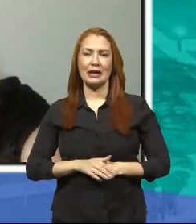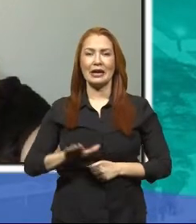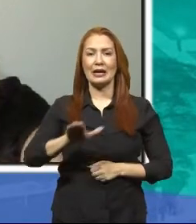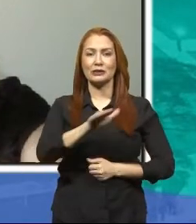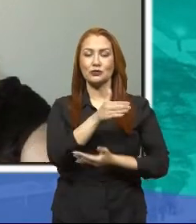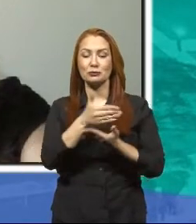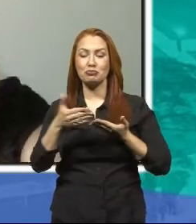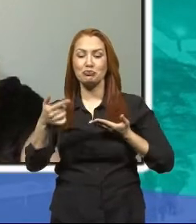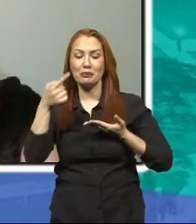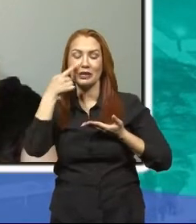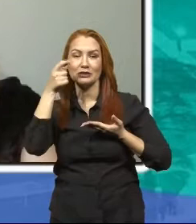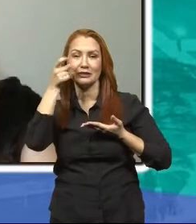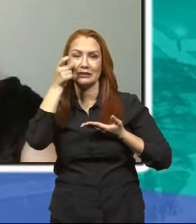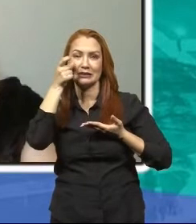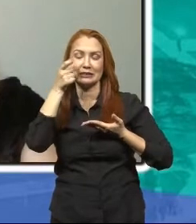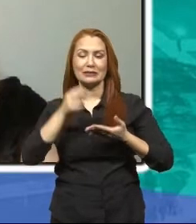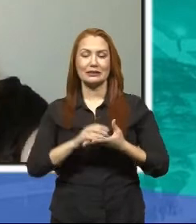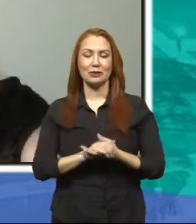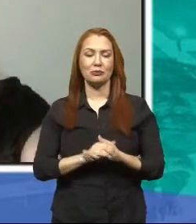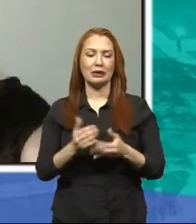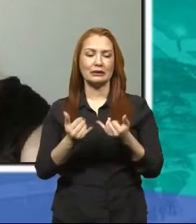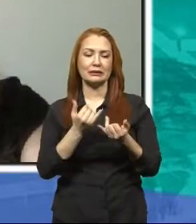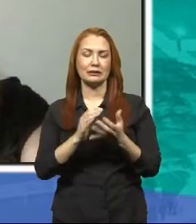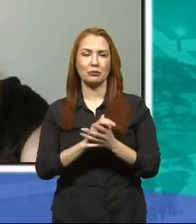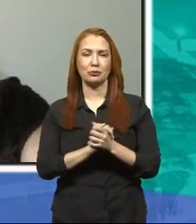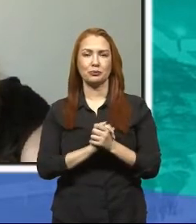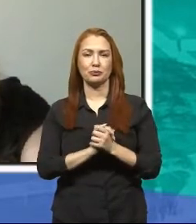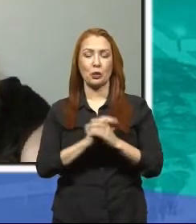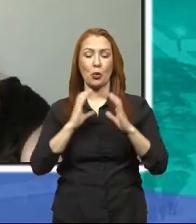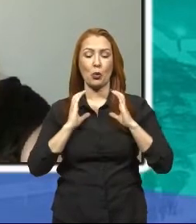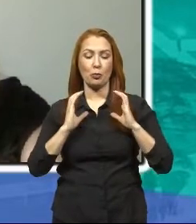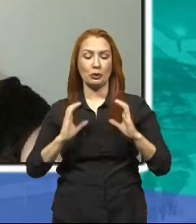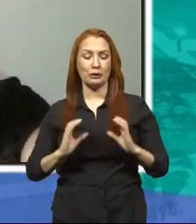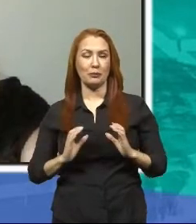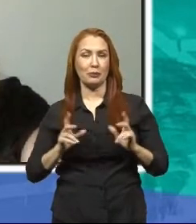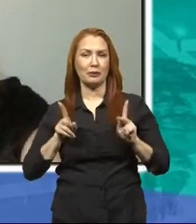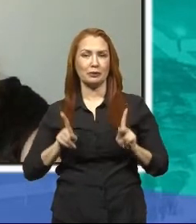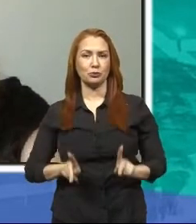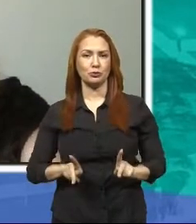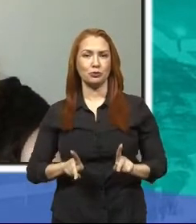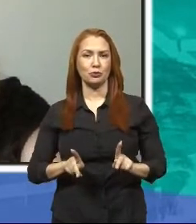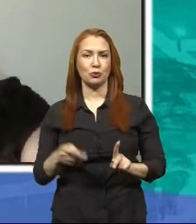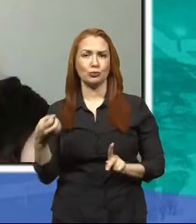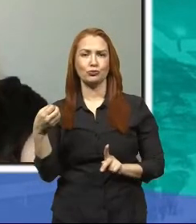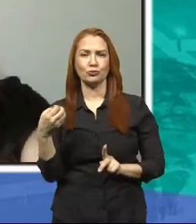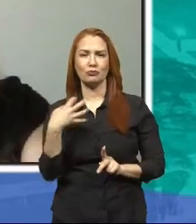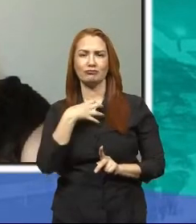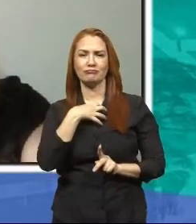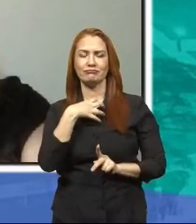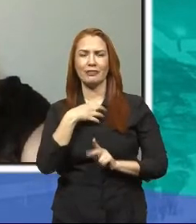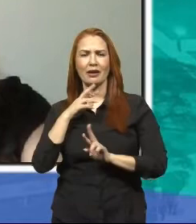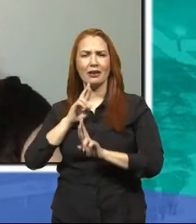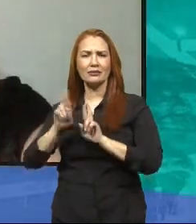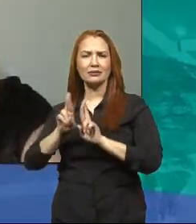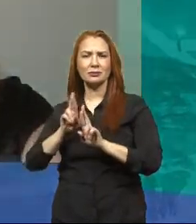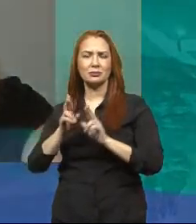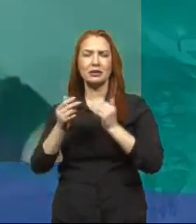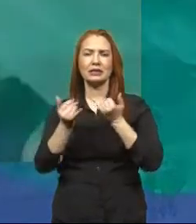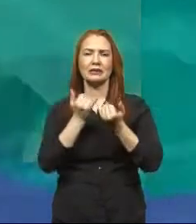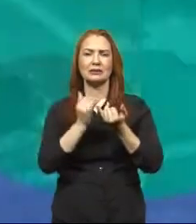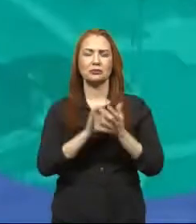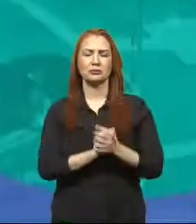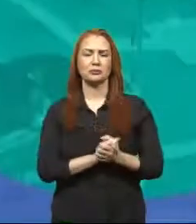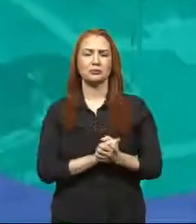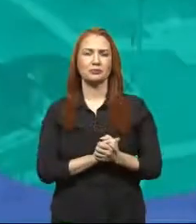atenção suficiente é como isso afeta, por exemplo, o comportamento das pessoas, a forma da gente se relacionar. Então, por exemplo, barreiras de entrada